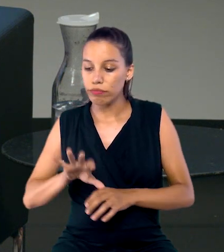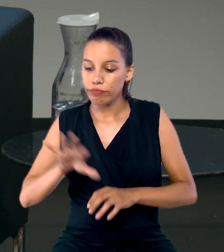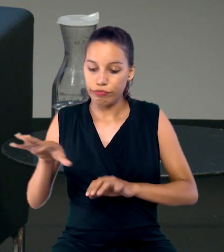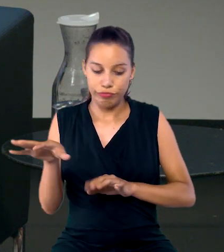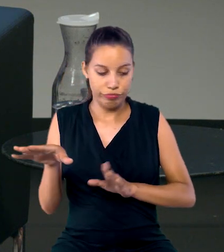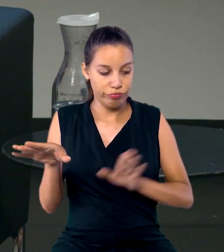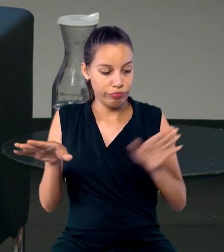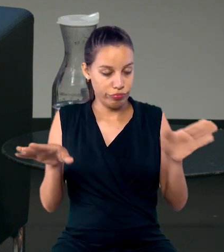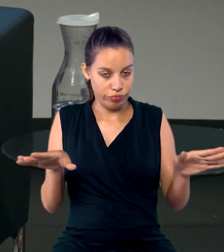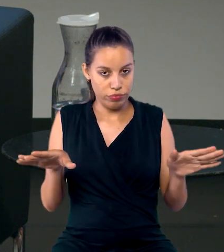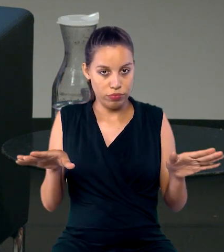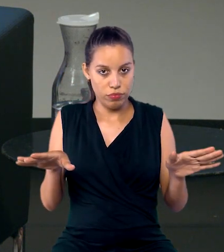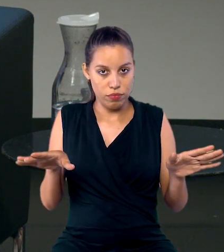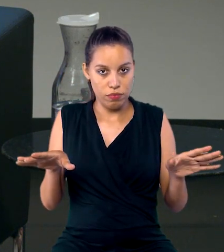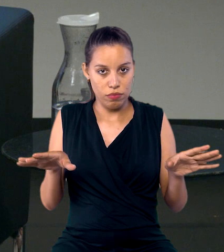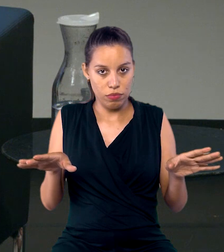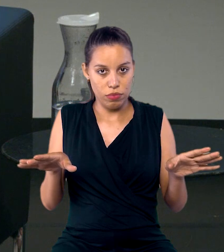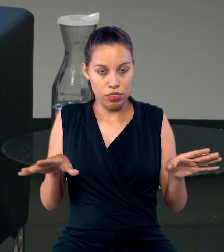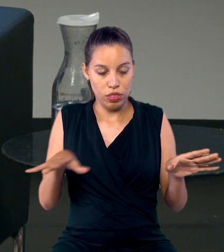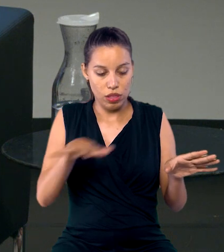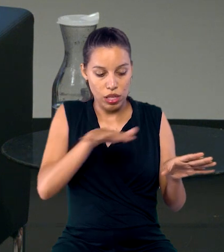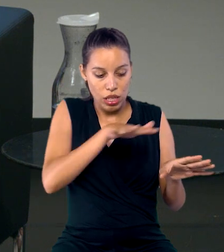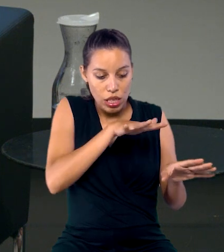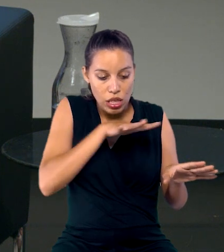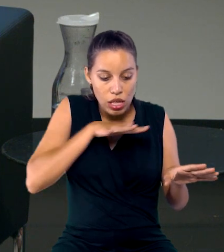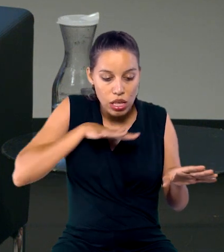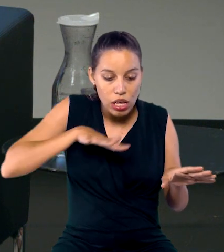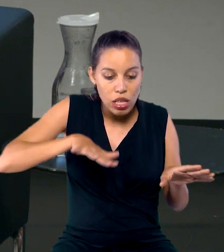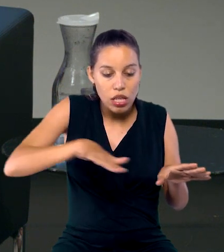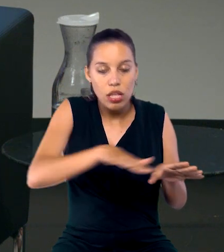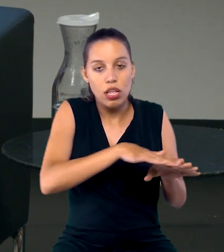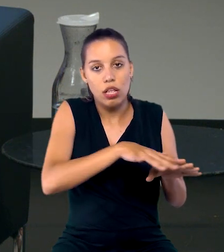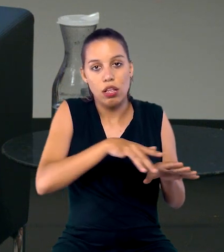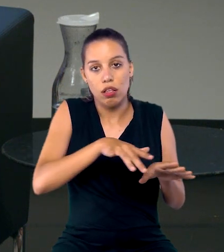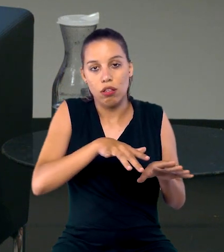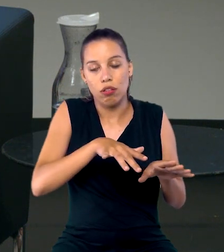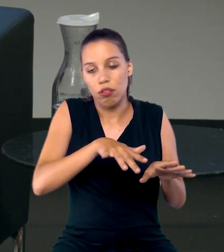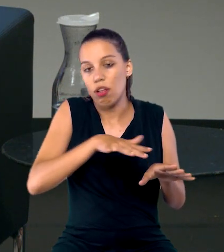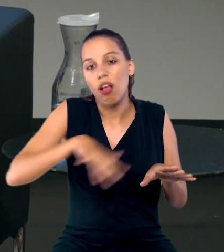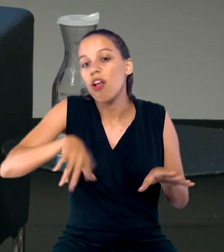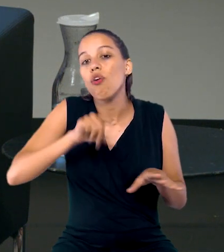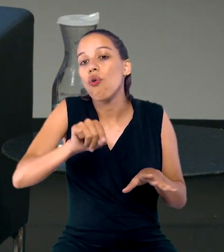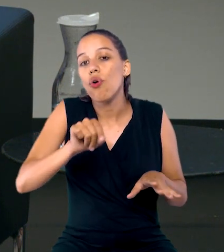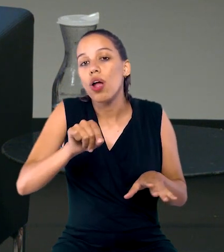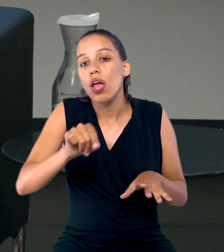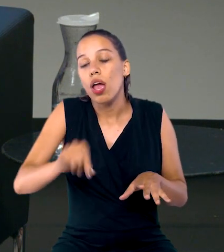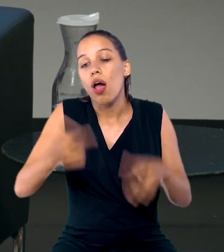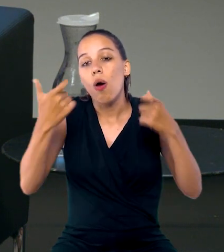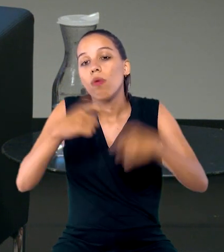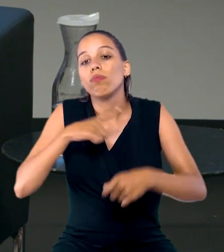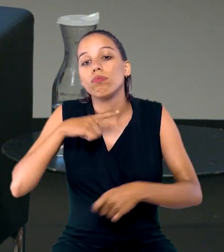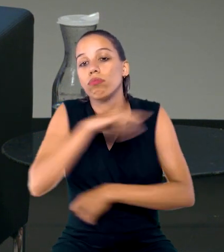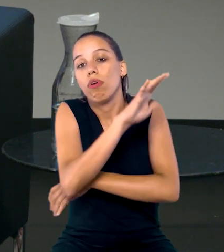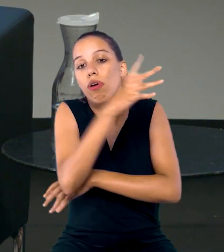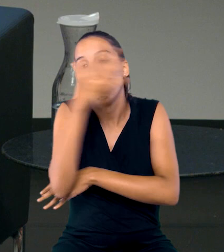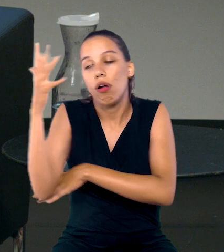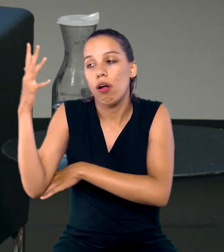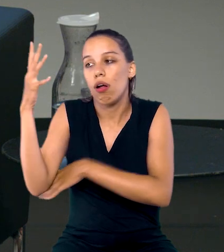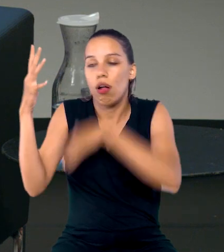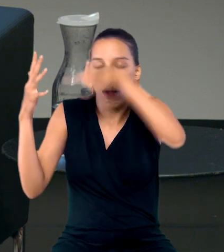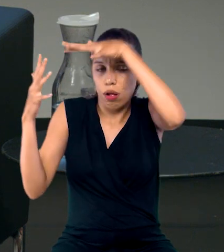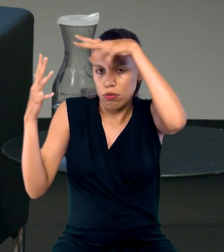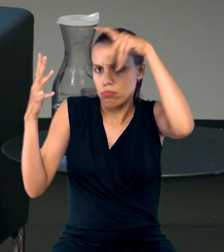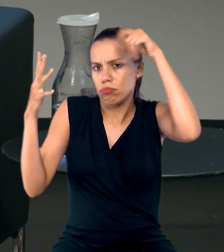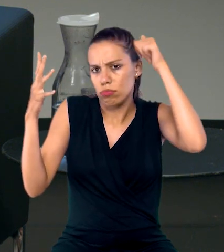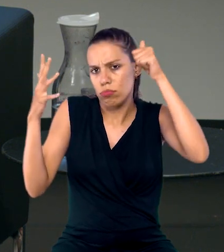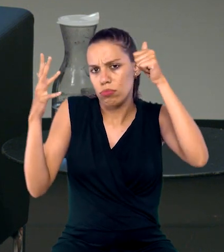duas formas, que os centros é onde estão os enclaves de natureza, onde a natureza resiste. Então, a Amazônia, por isso que a